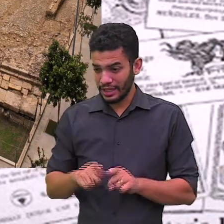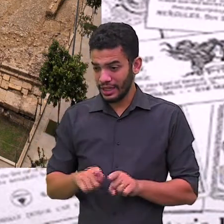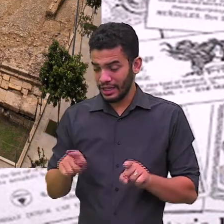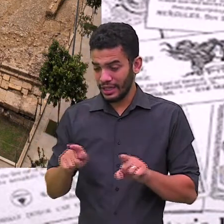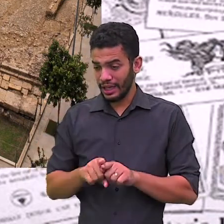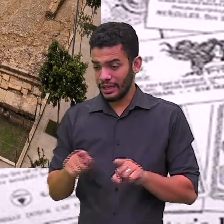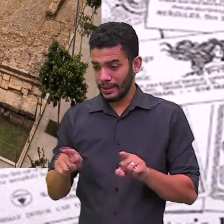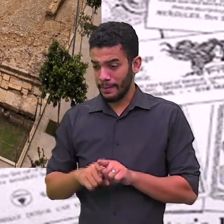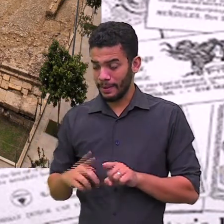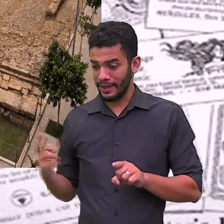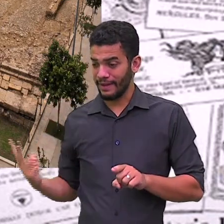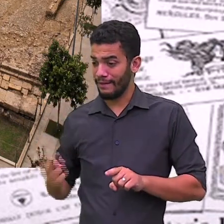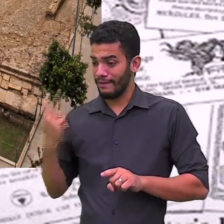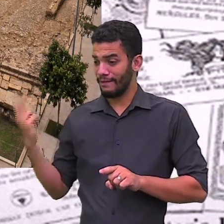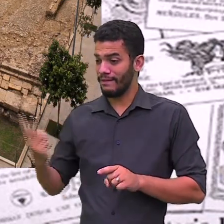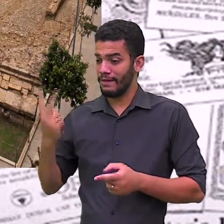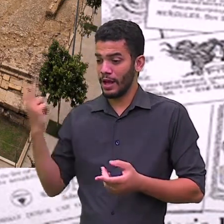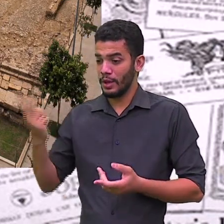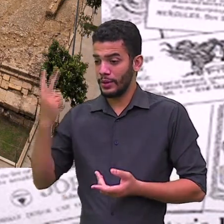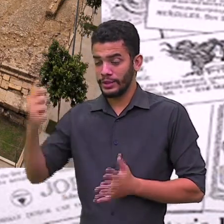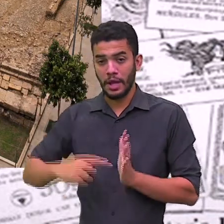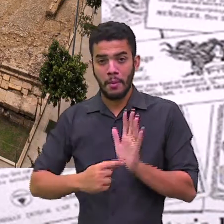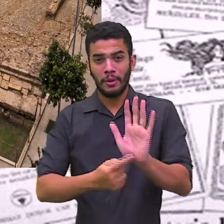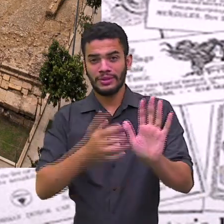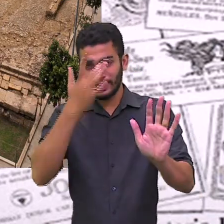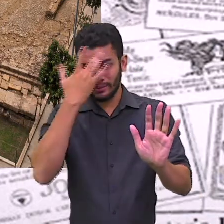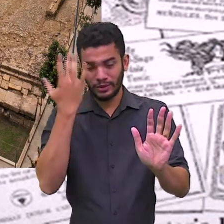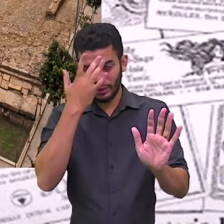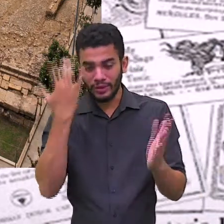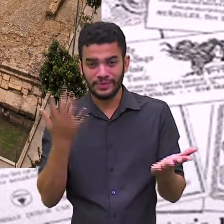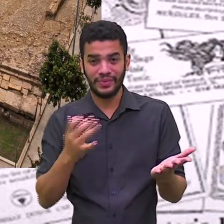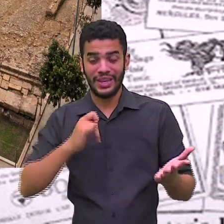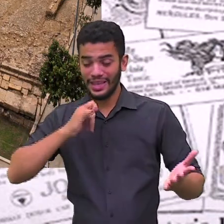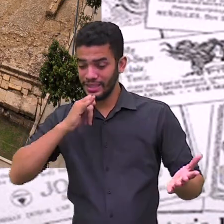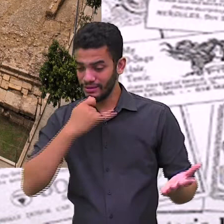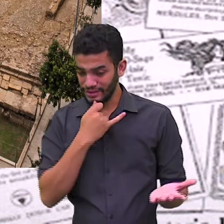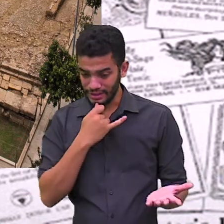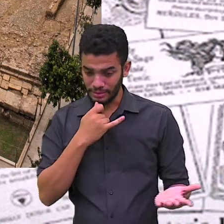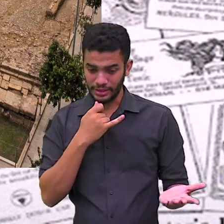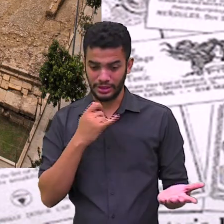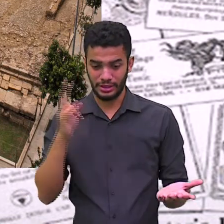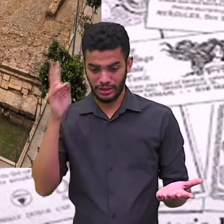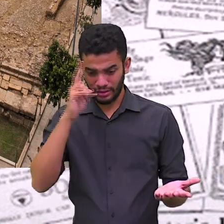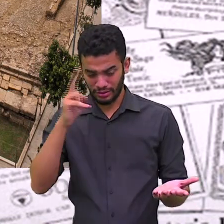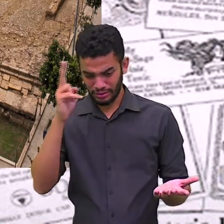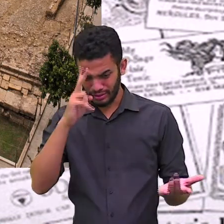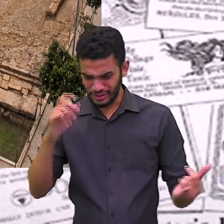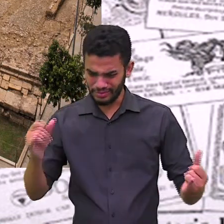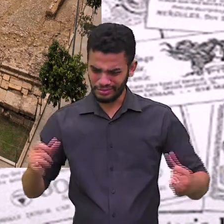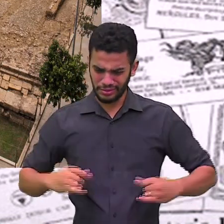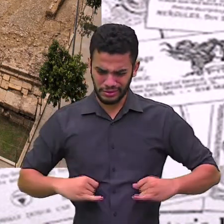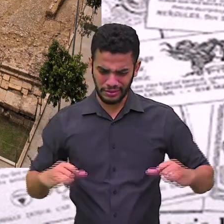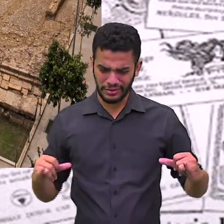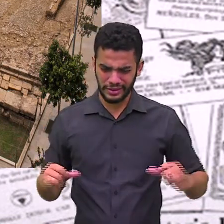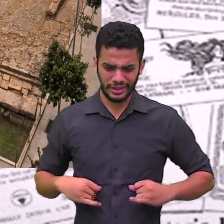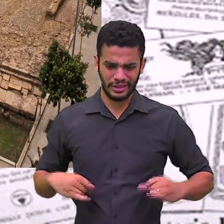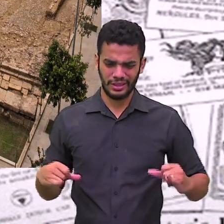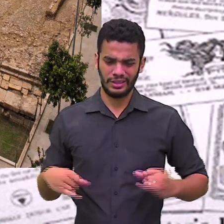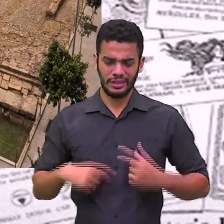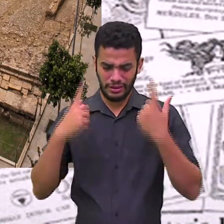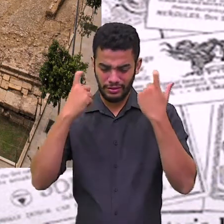história triste, cruel, mas ela não pode ficar tapada, né? Ela tem que